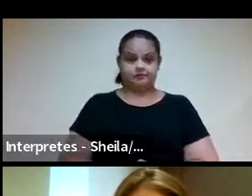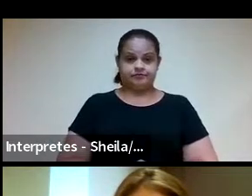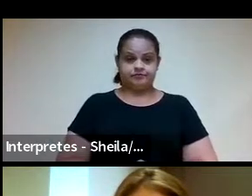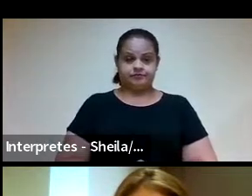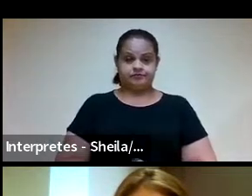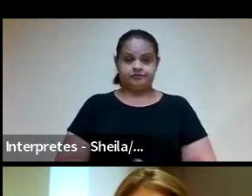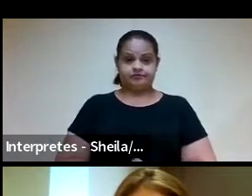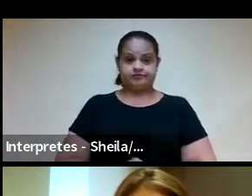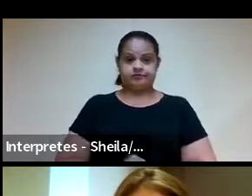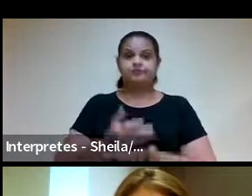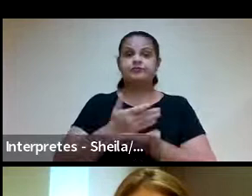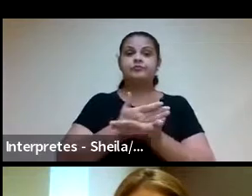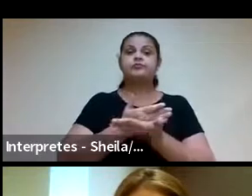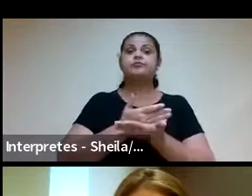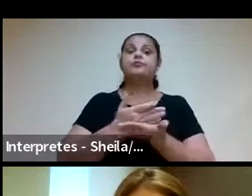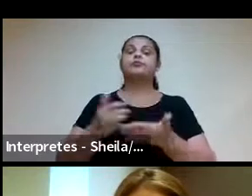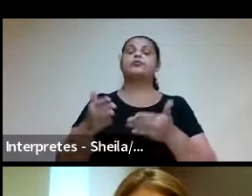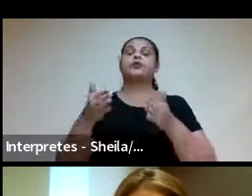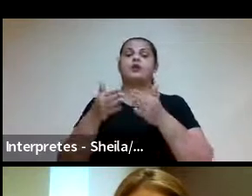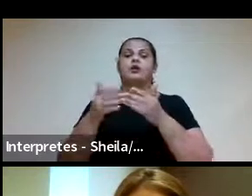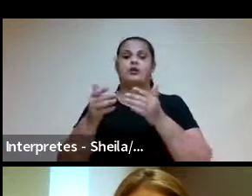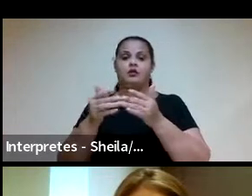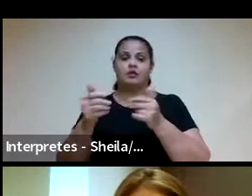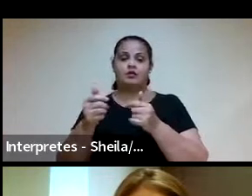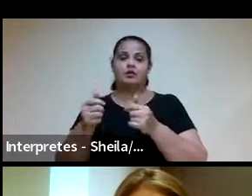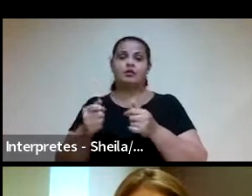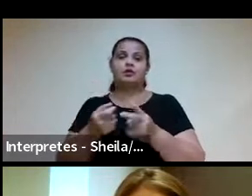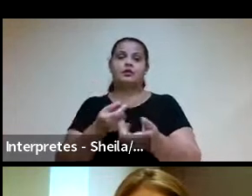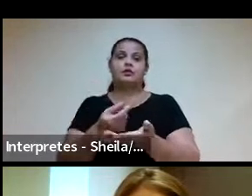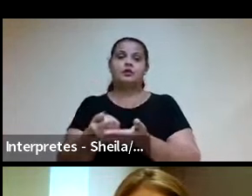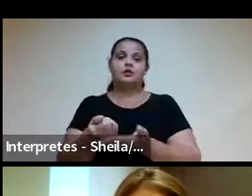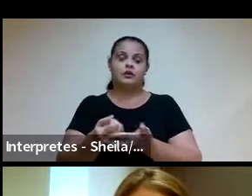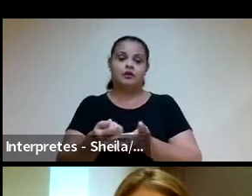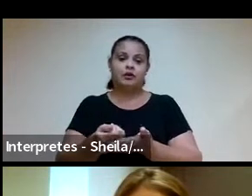inicialmente, nós pedimos que o recurso eleitoral